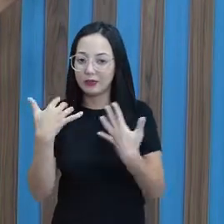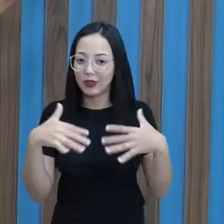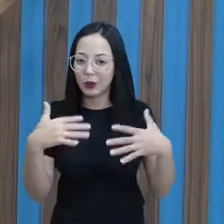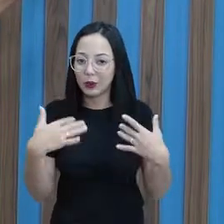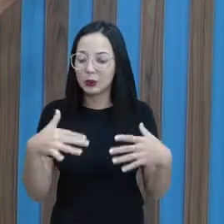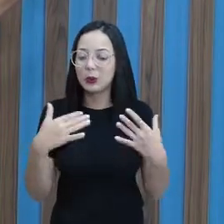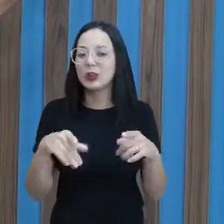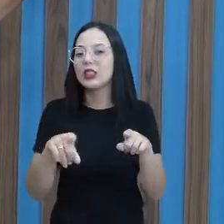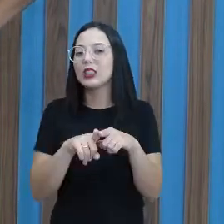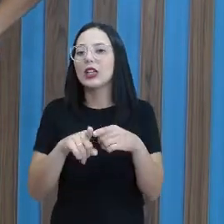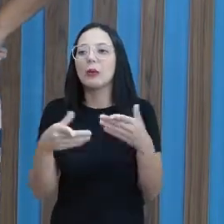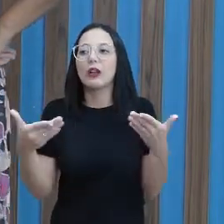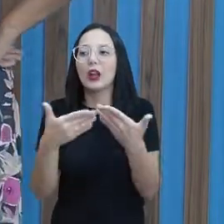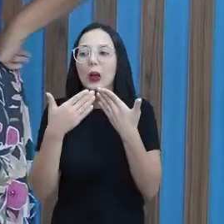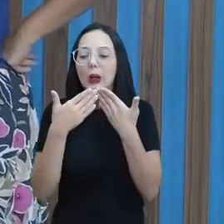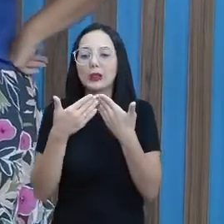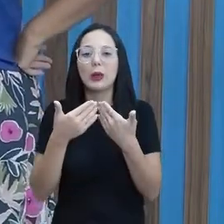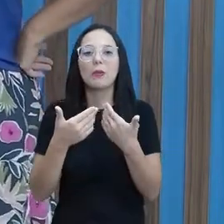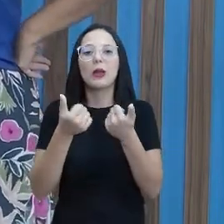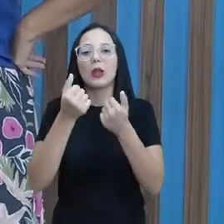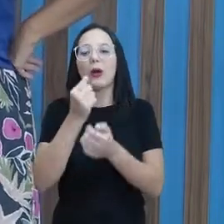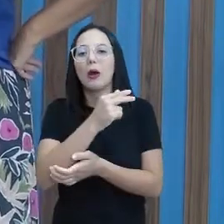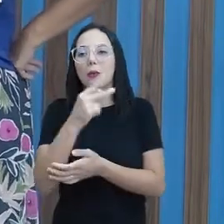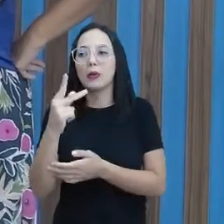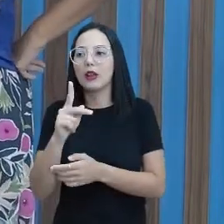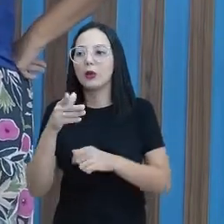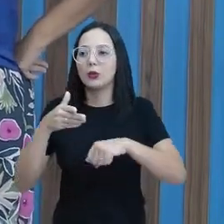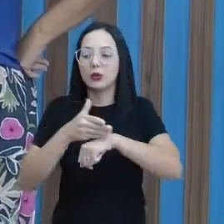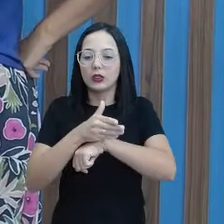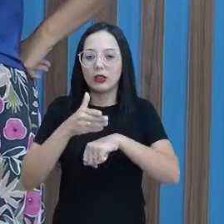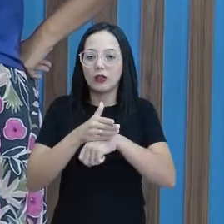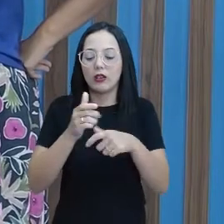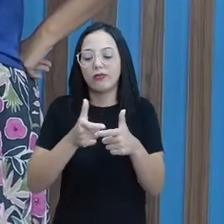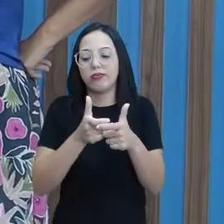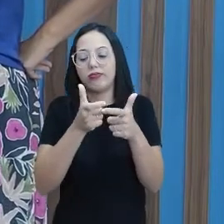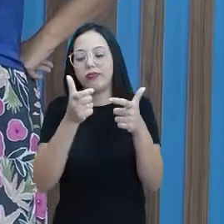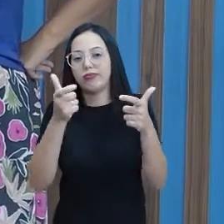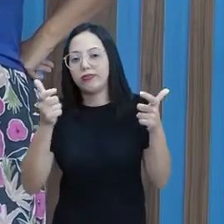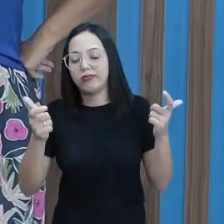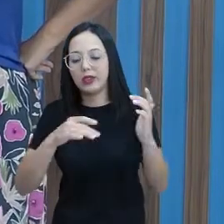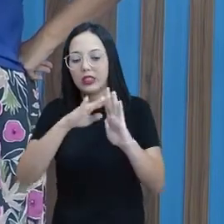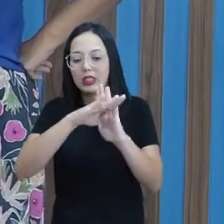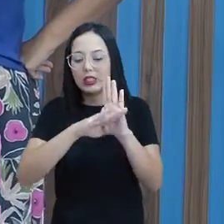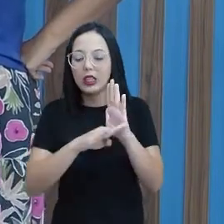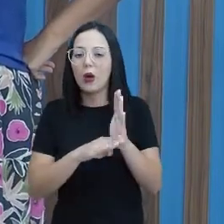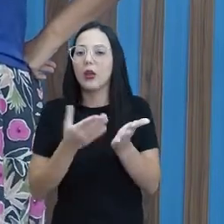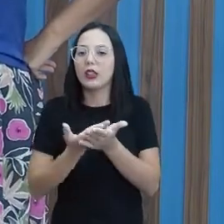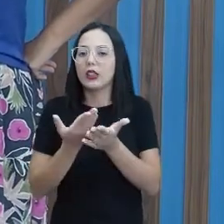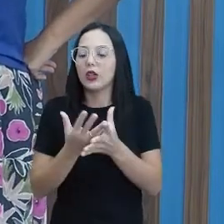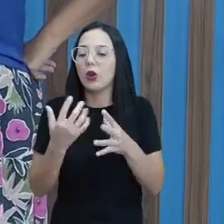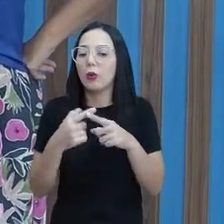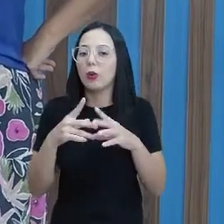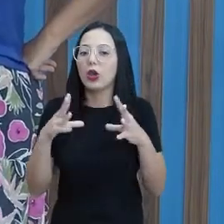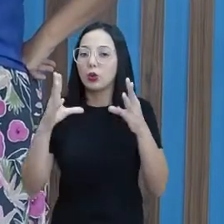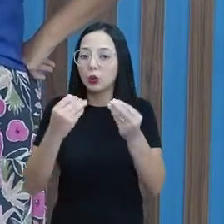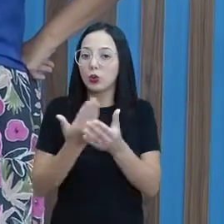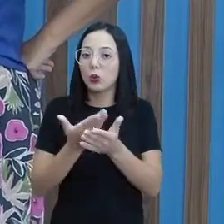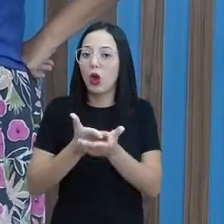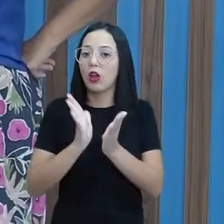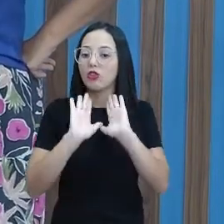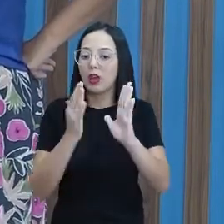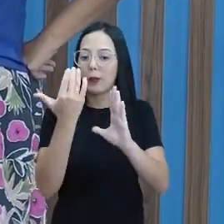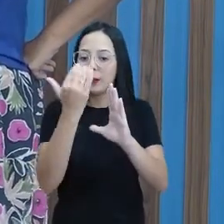das melhores partes do aplicativo, além do acervo gigante de aula, já que todas as aulas do projeto estão